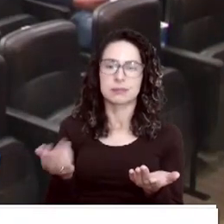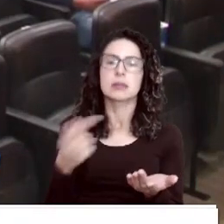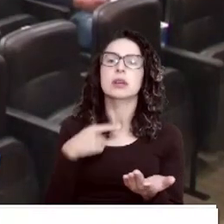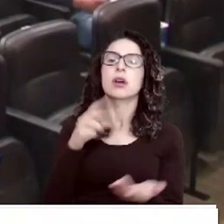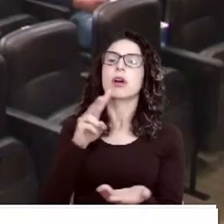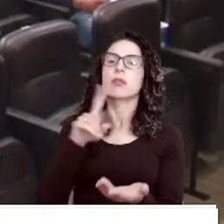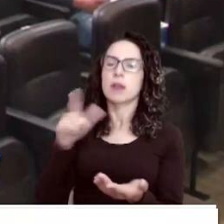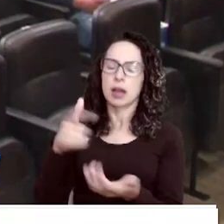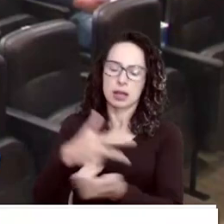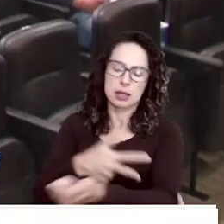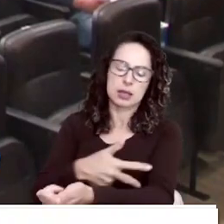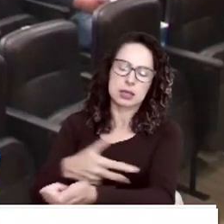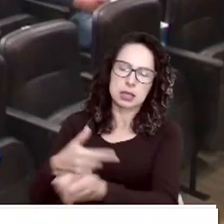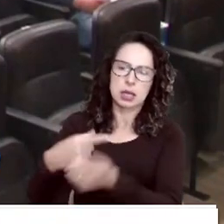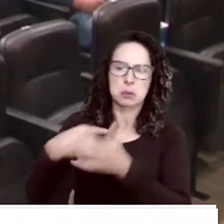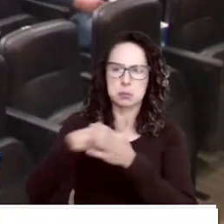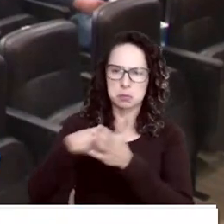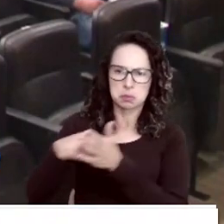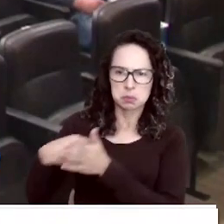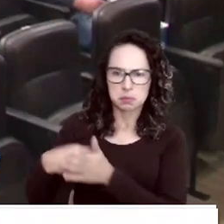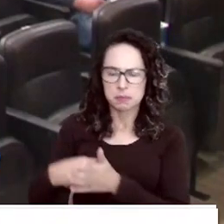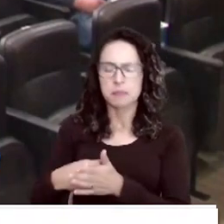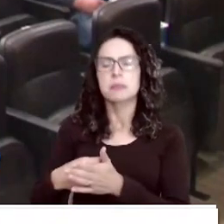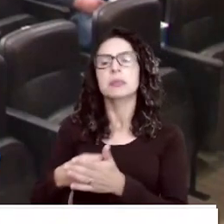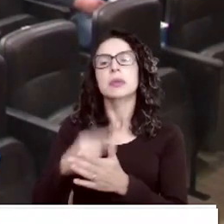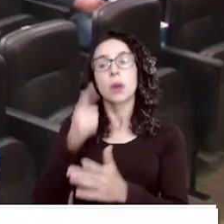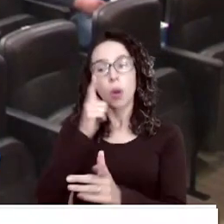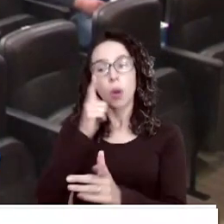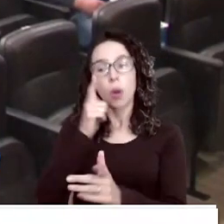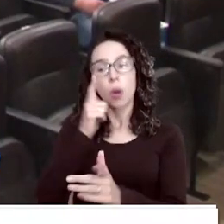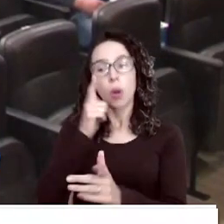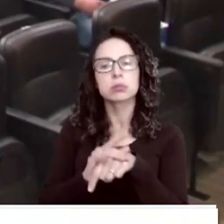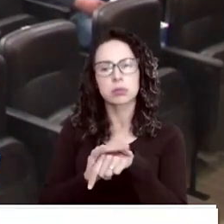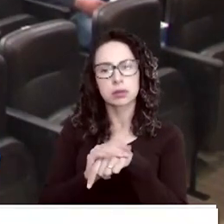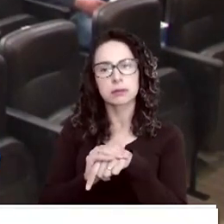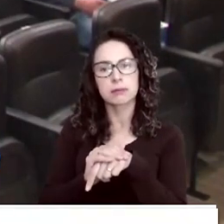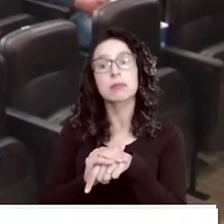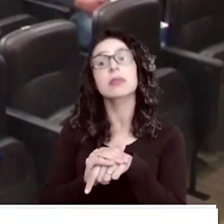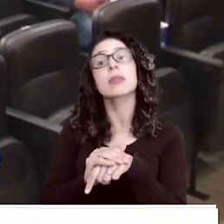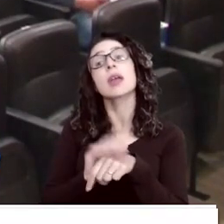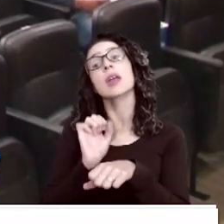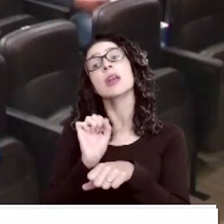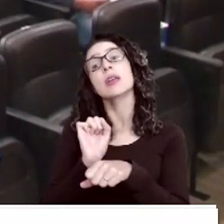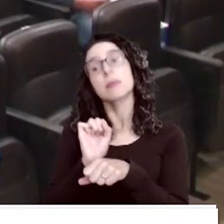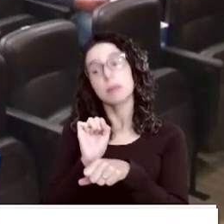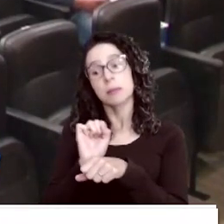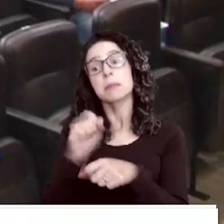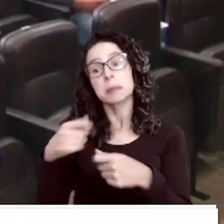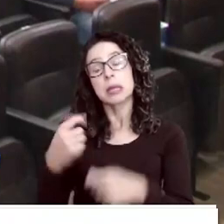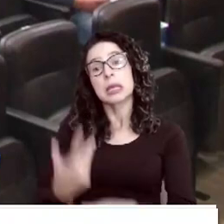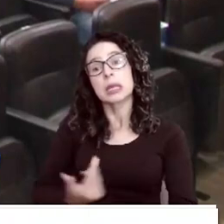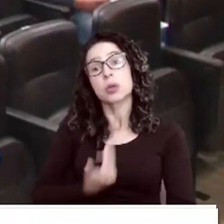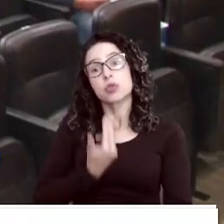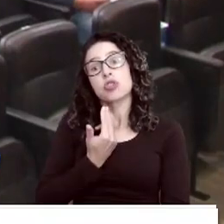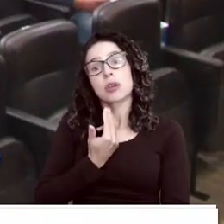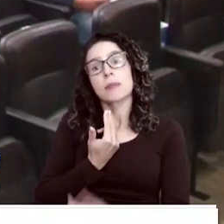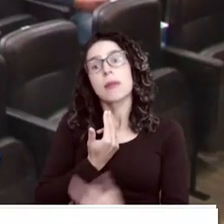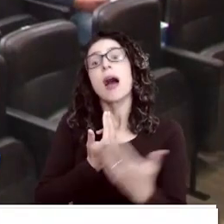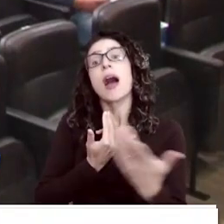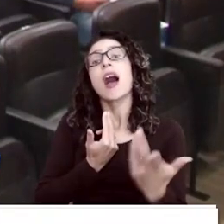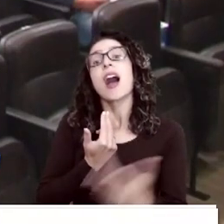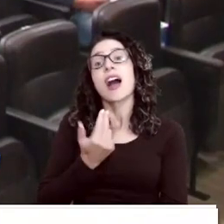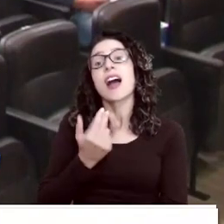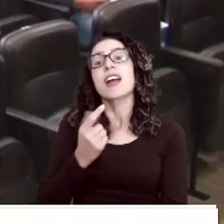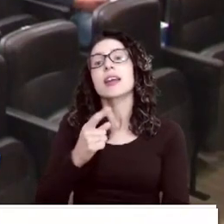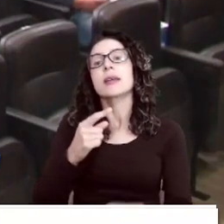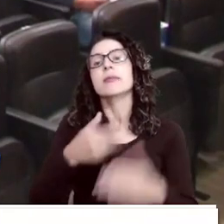exame, a gente vai lá, tem o diagnóstico, aí precisa fazer a cirurgia, aí vai para o Estado.